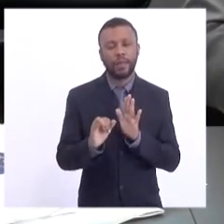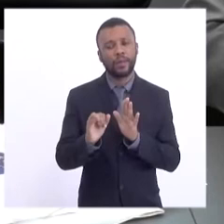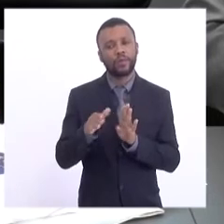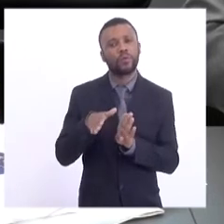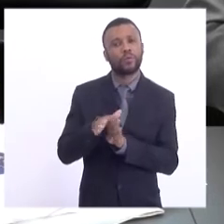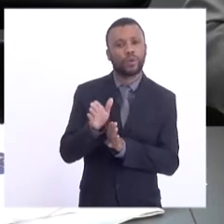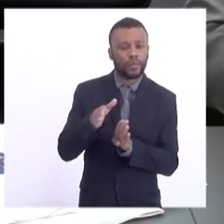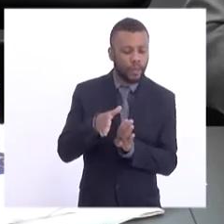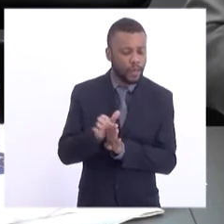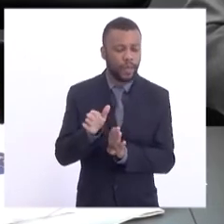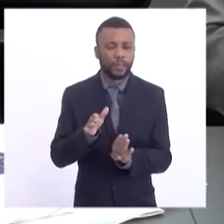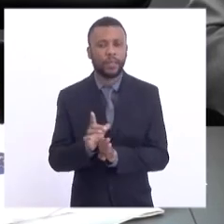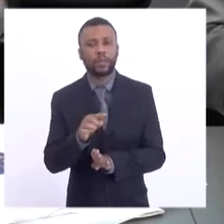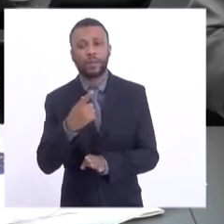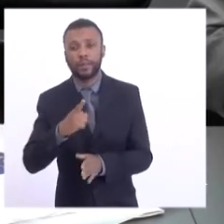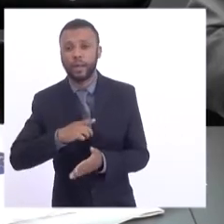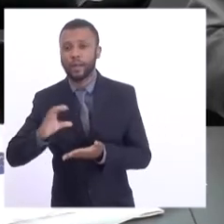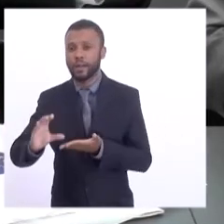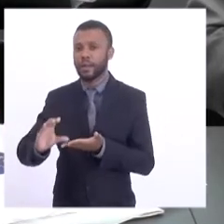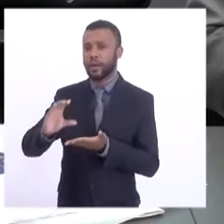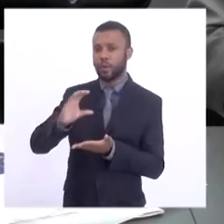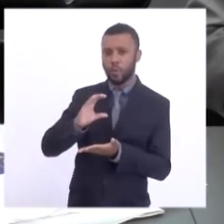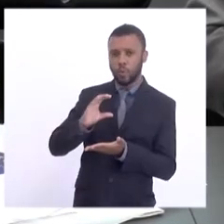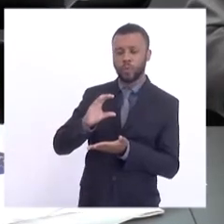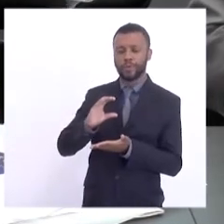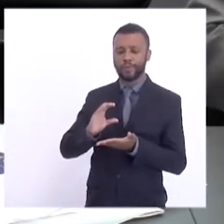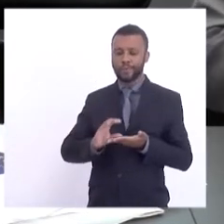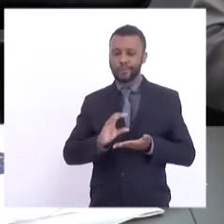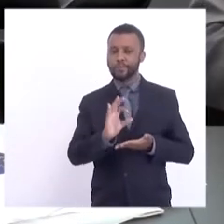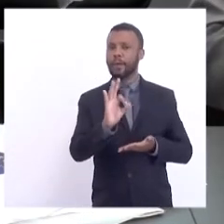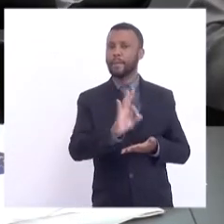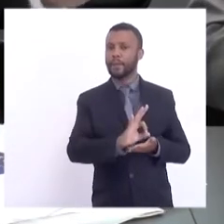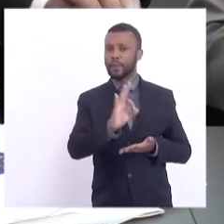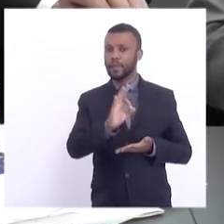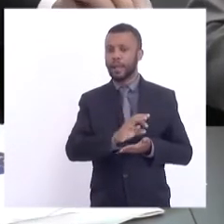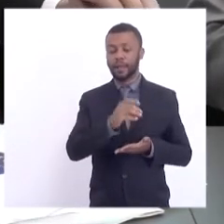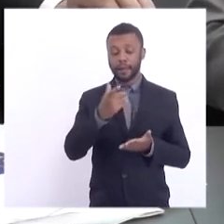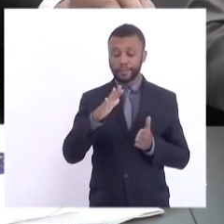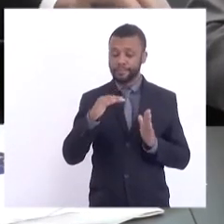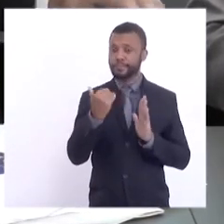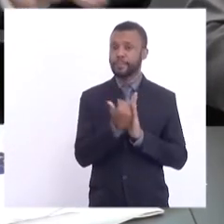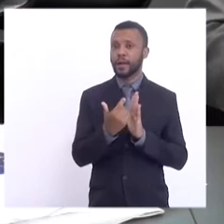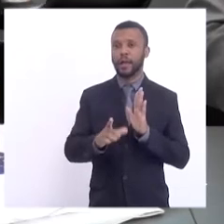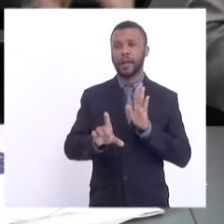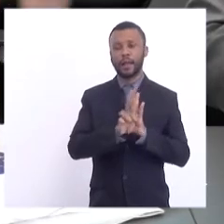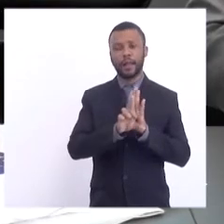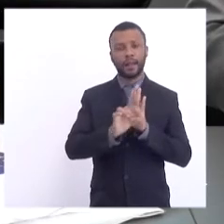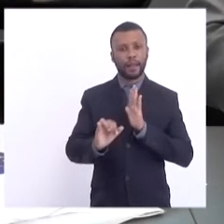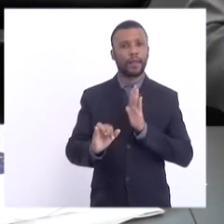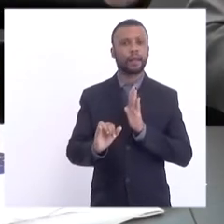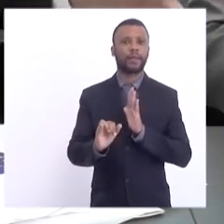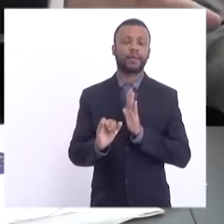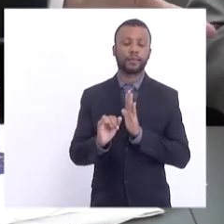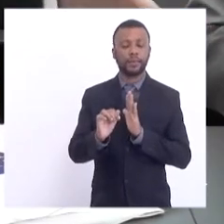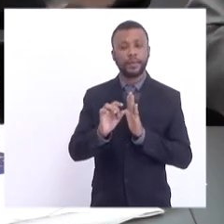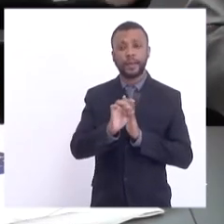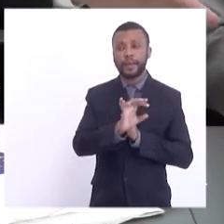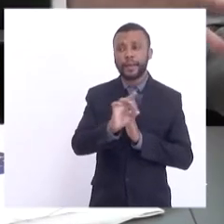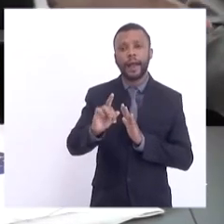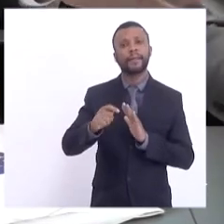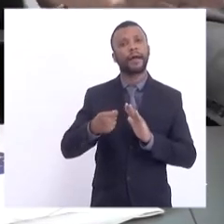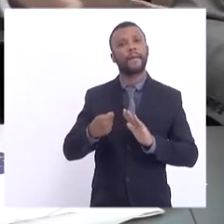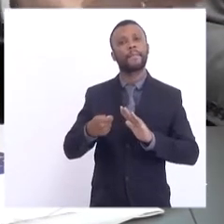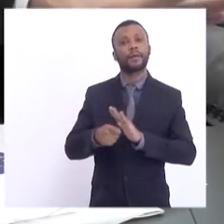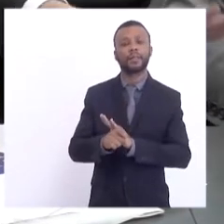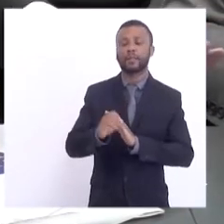a gente pega aquele recurso e coloca naquele naquele percentual que é previsto em lei e cabe aplicação daquele